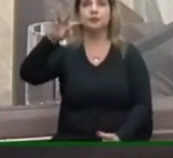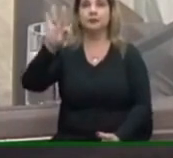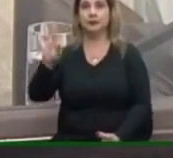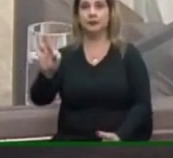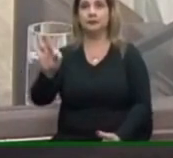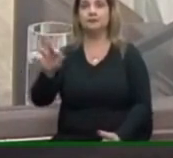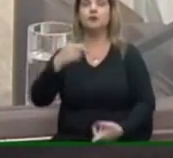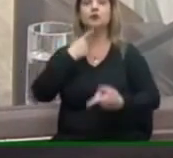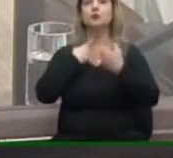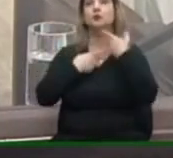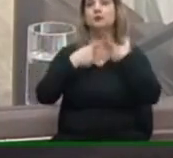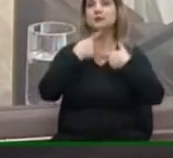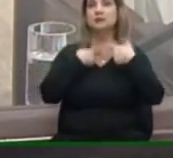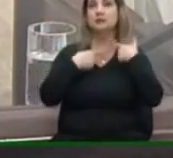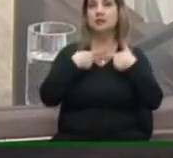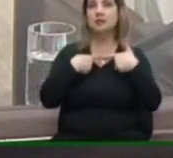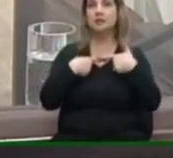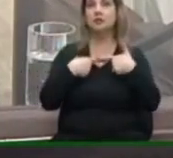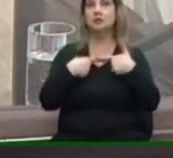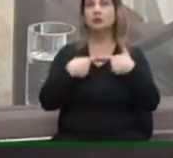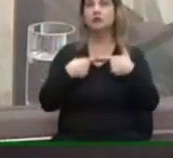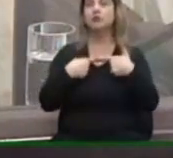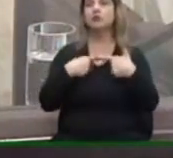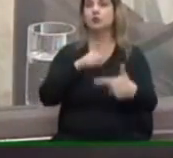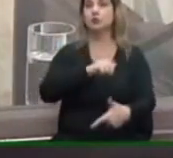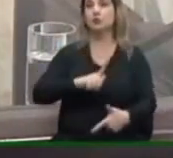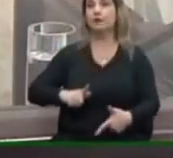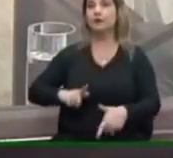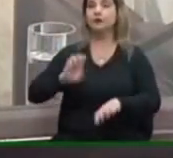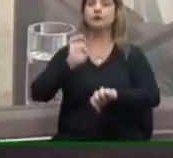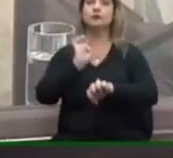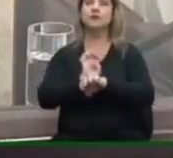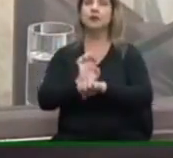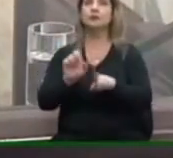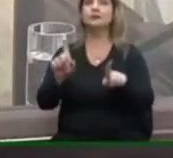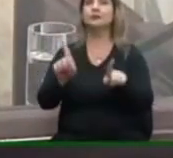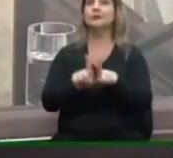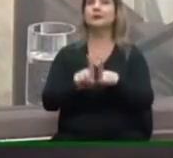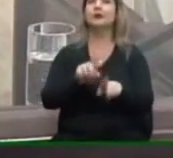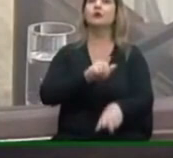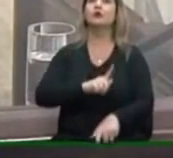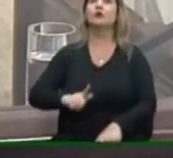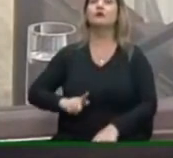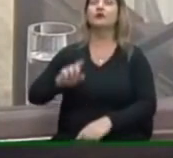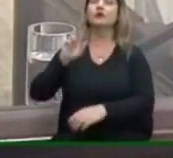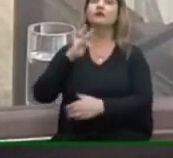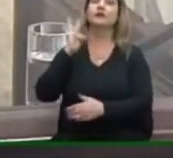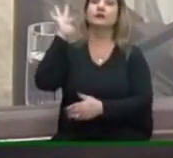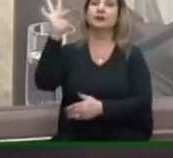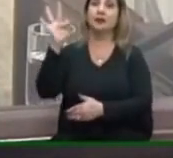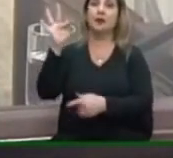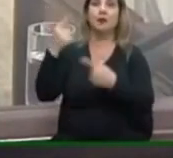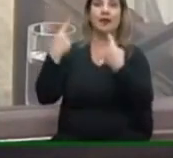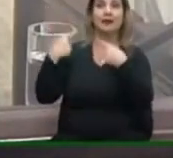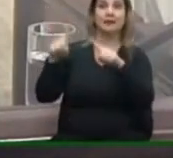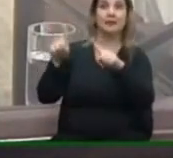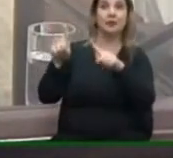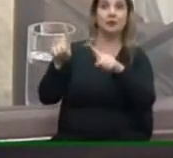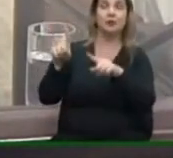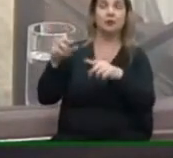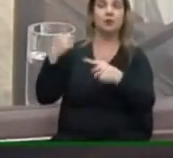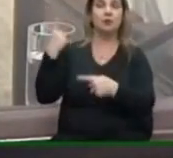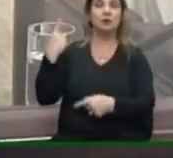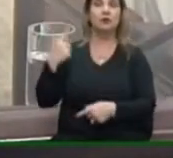um desejo que tanto o governo do estado quanto o governo federal que aliás tem sido inimigo das populações